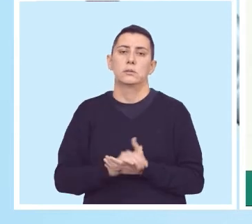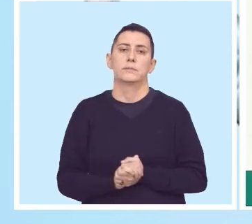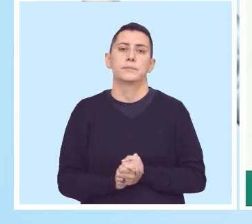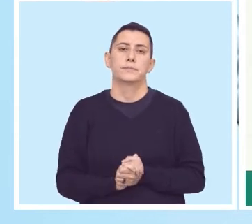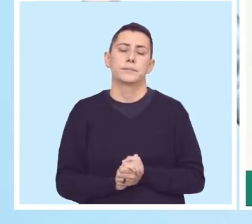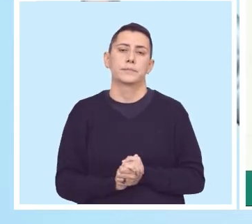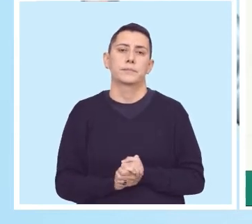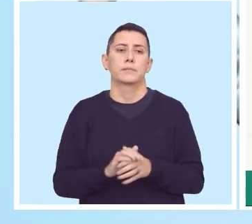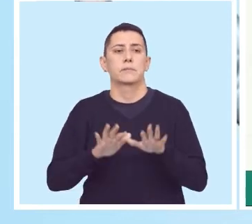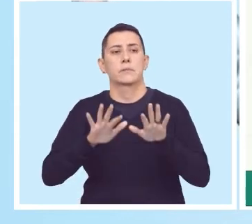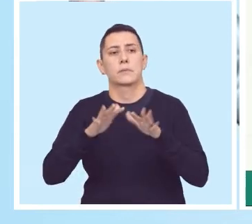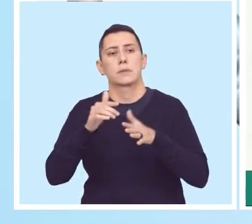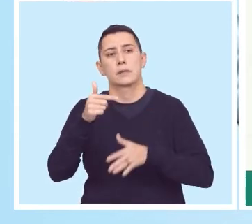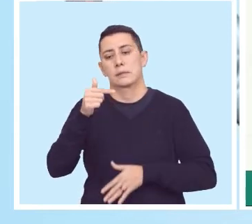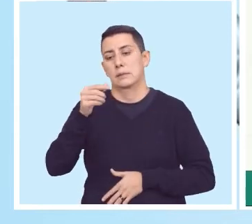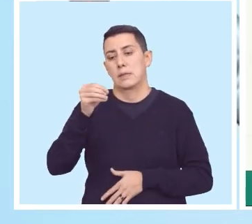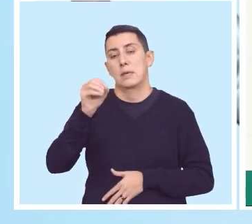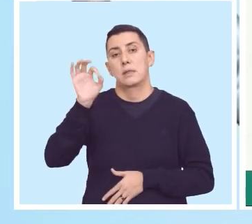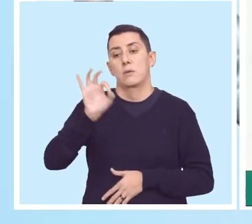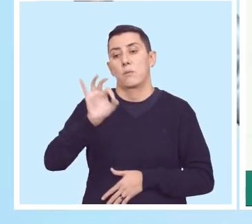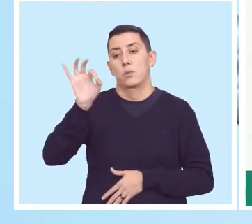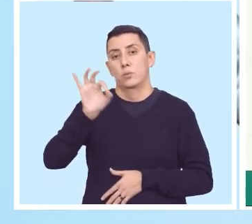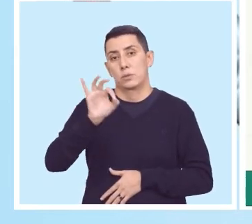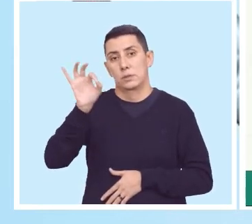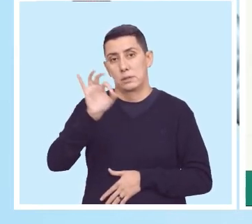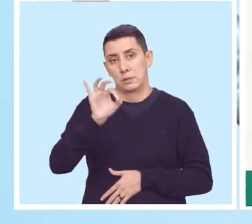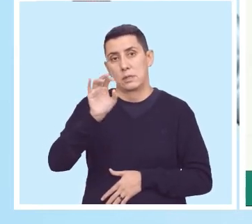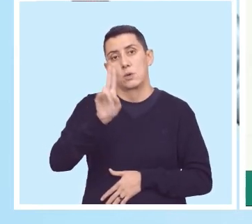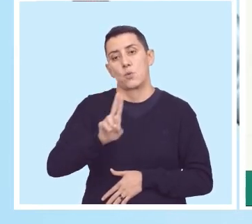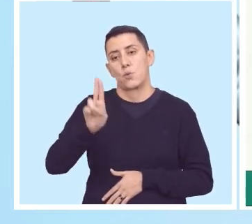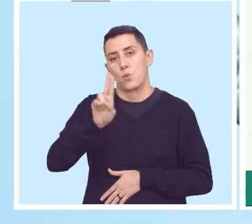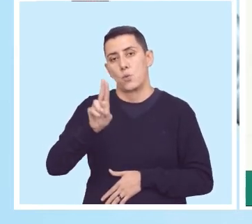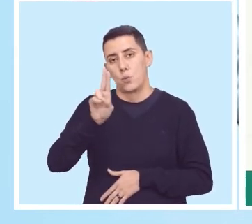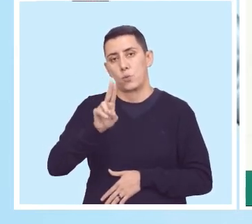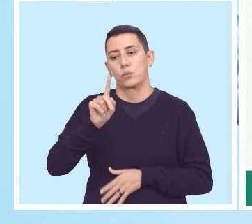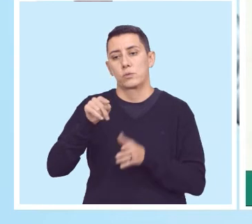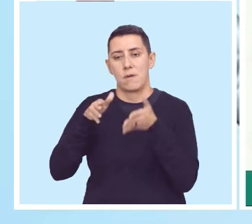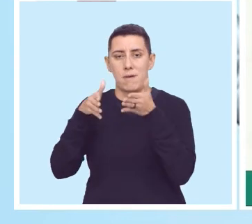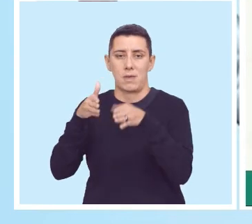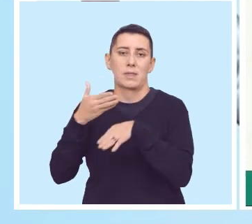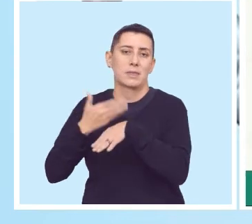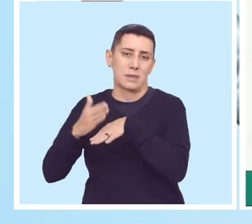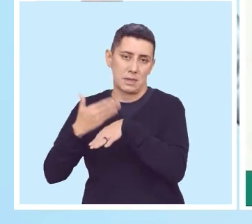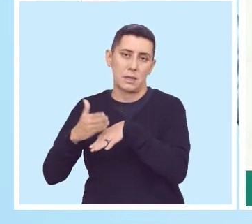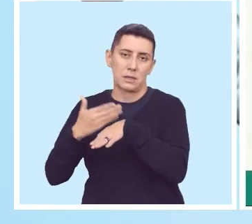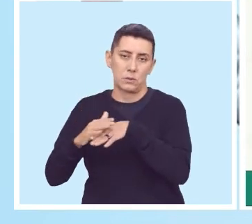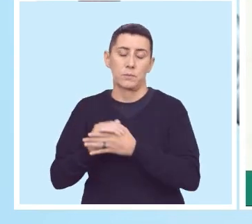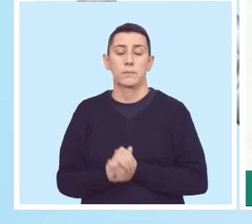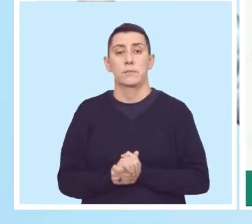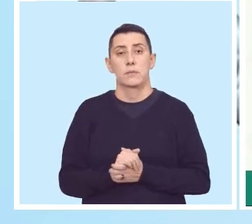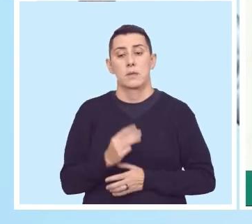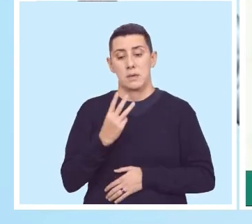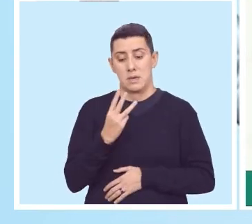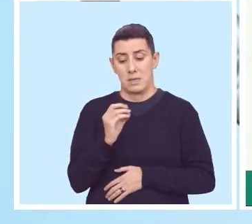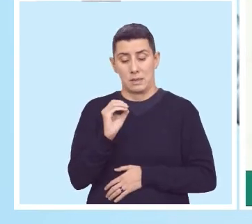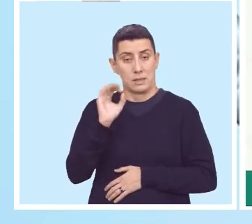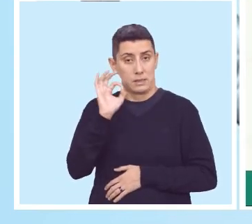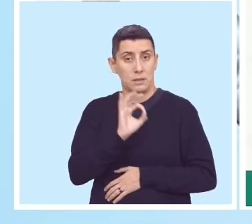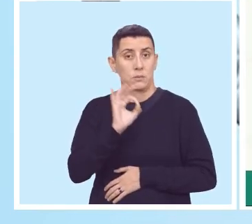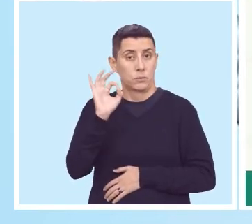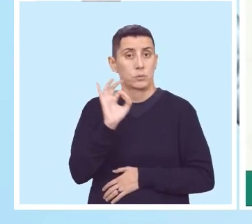em 70% das imagens usadas para fins de treinamento, enquanto que o restante,